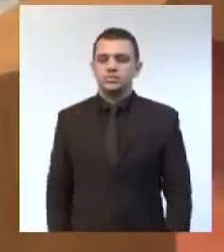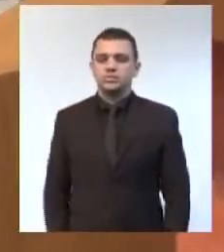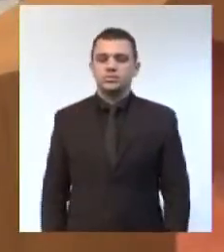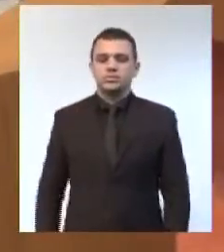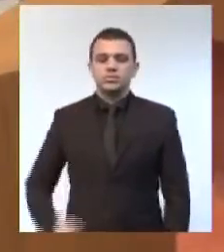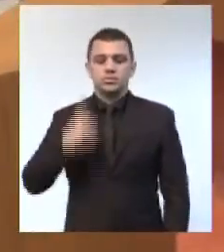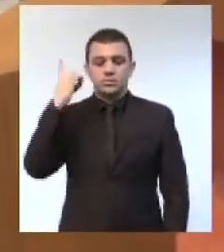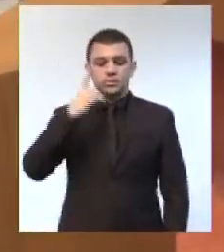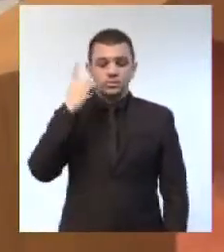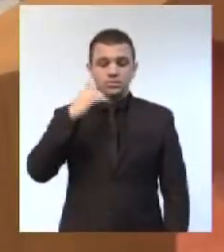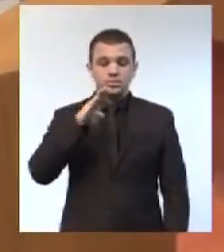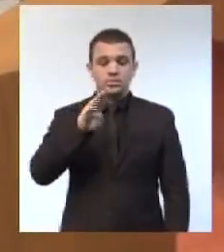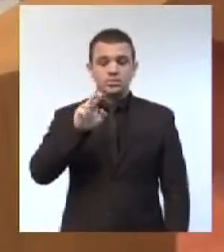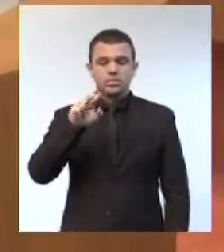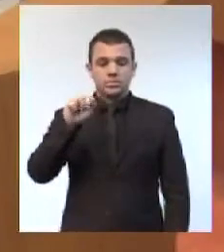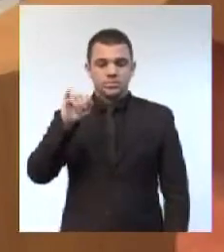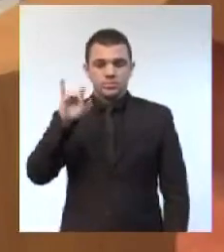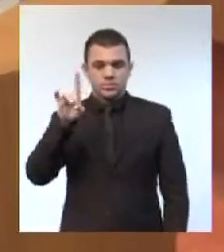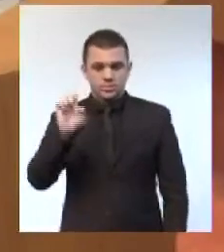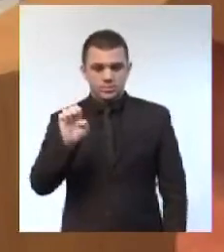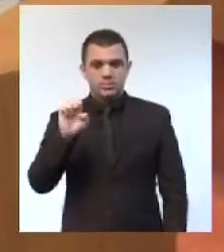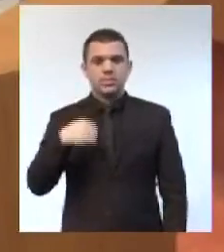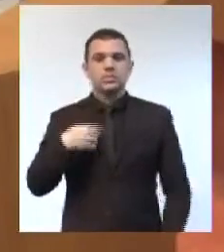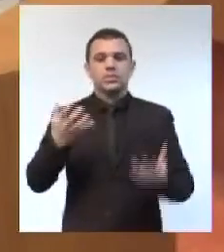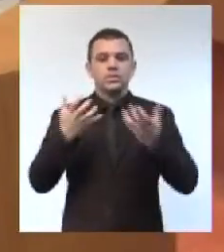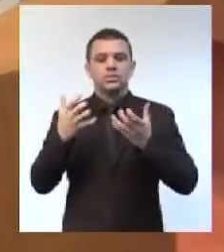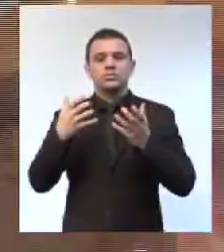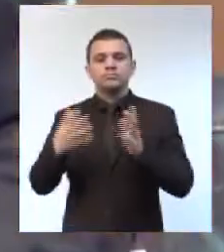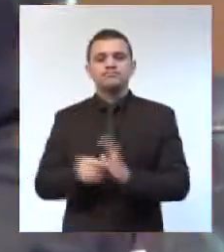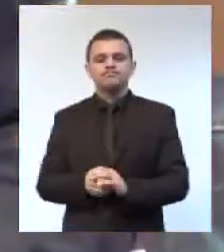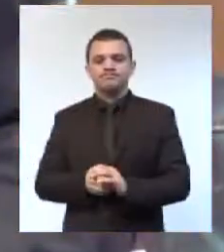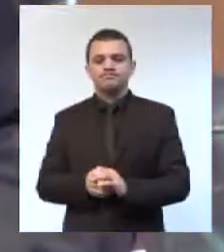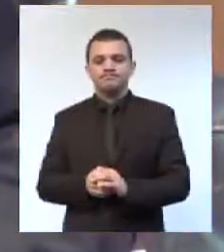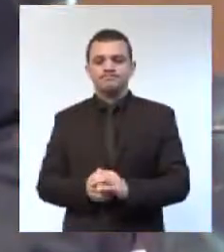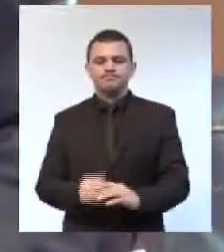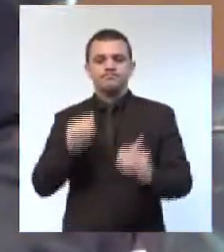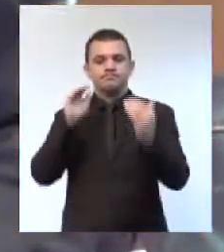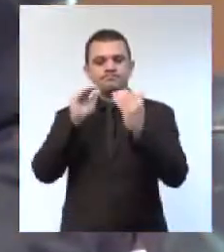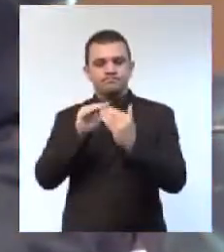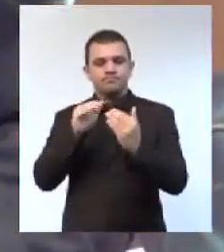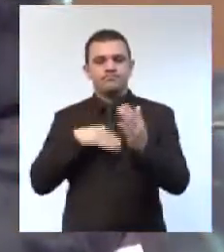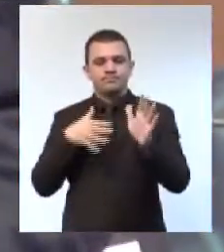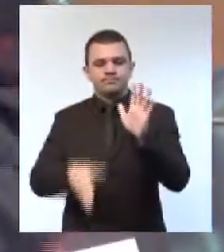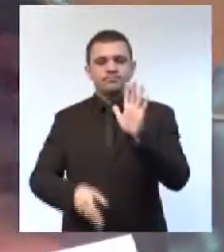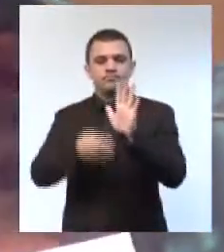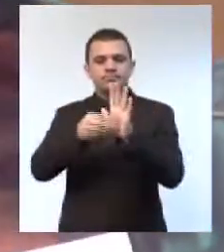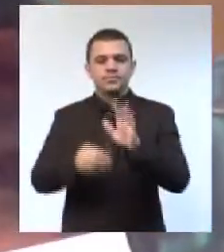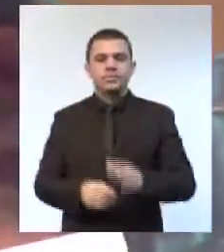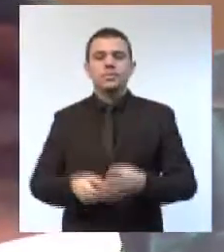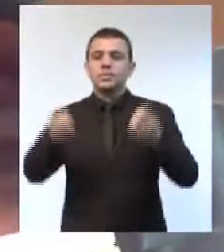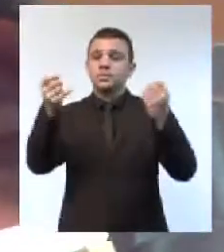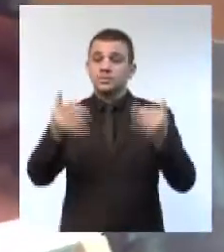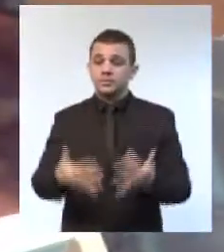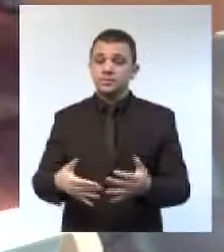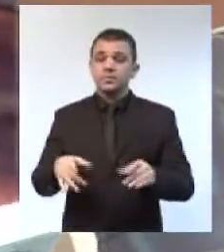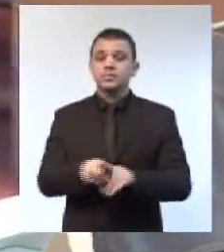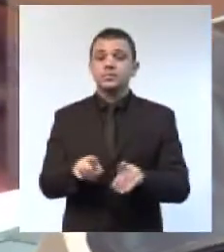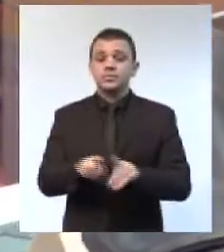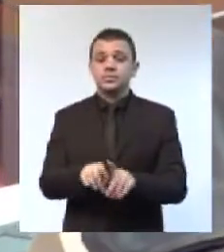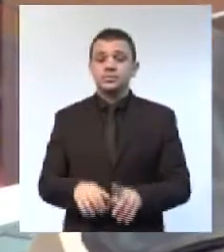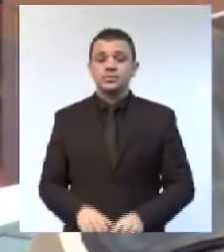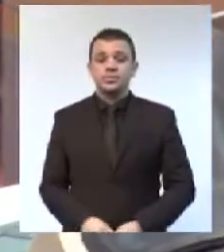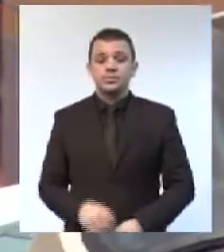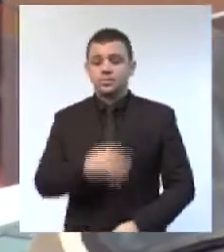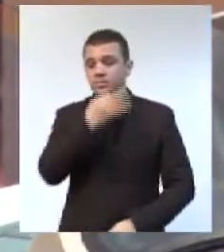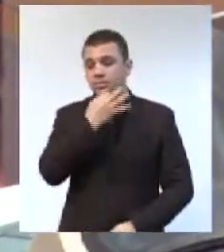Deputado Braide, gostaria de me associar às palavras de Vossa Excelência e aqui fazer um registro que eu acho que o